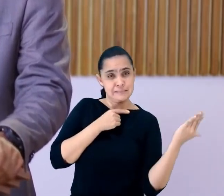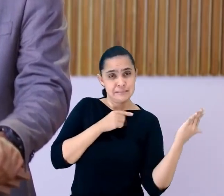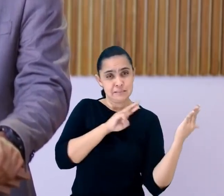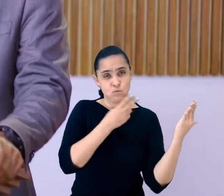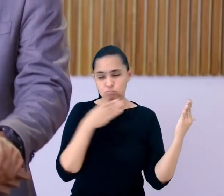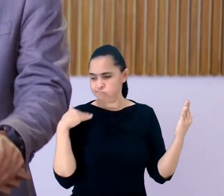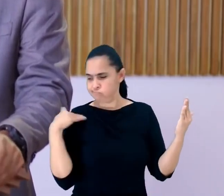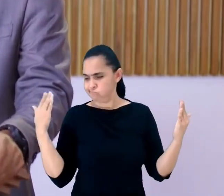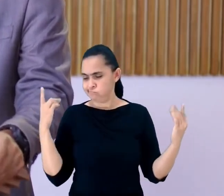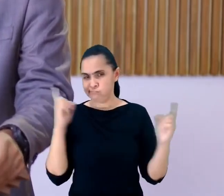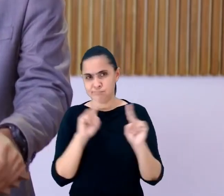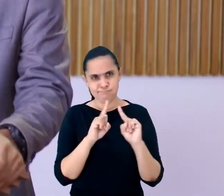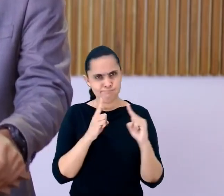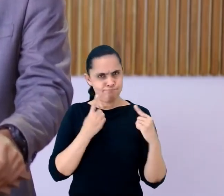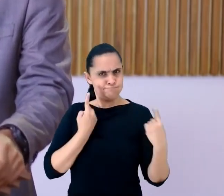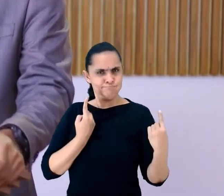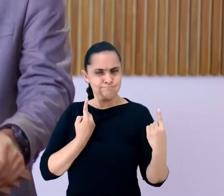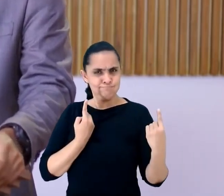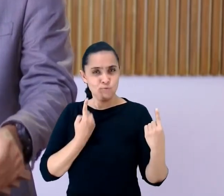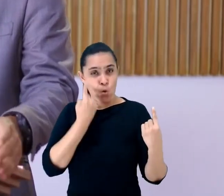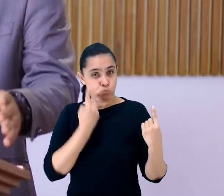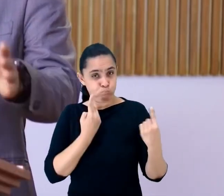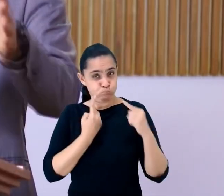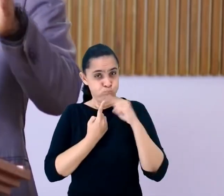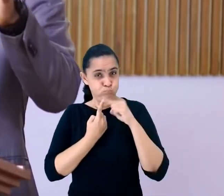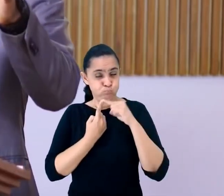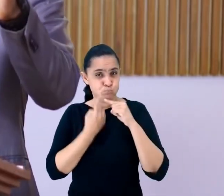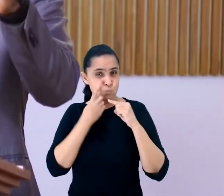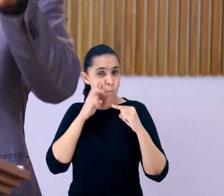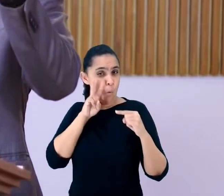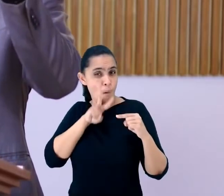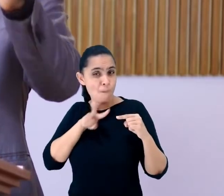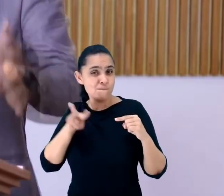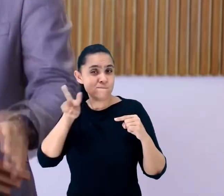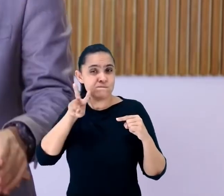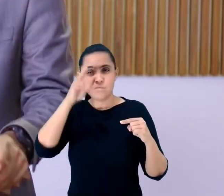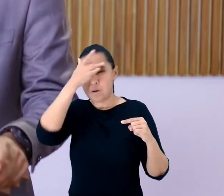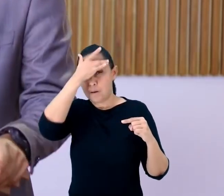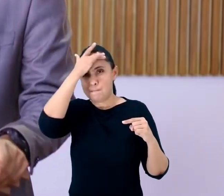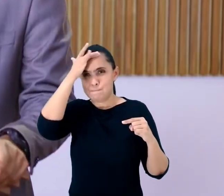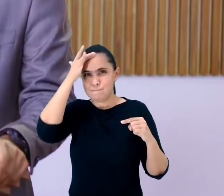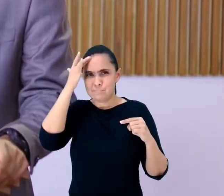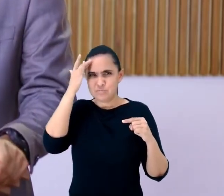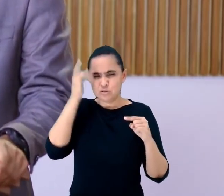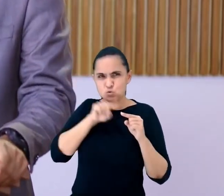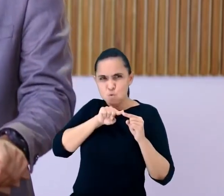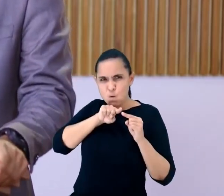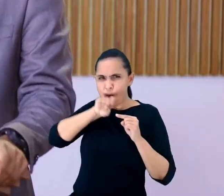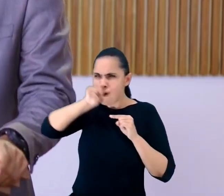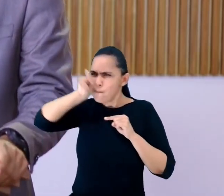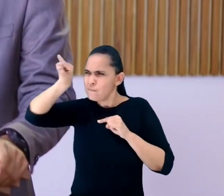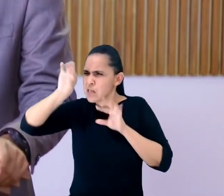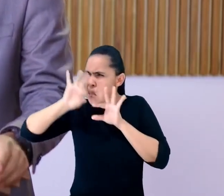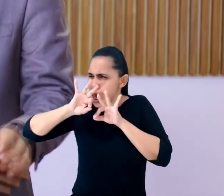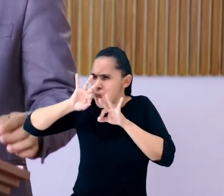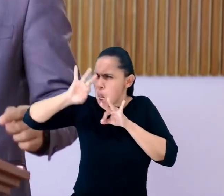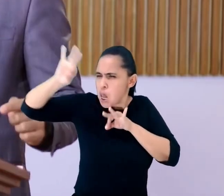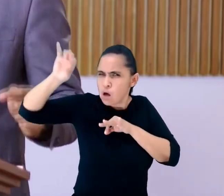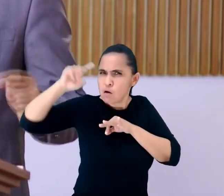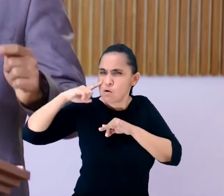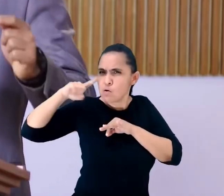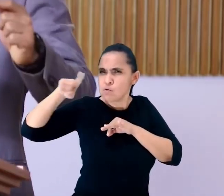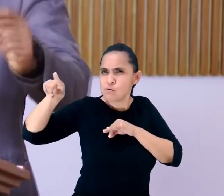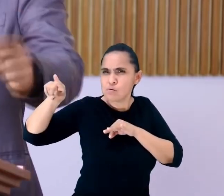E quando um deles via alguém apontando mesmo de longe, eles